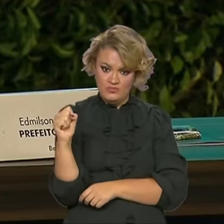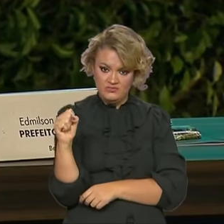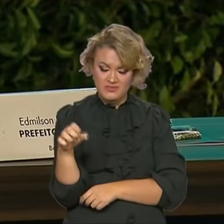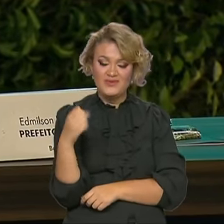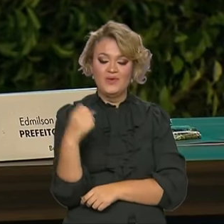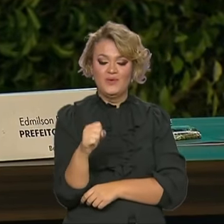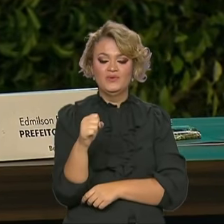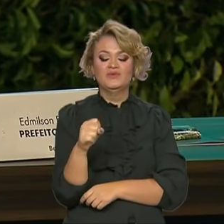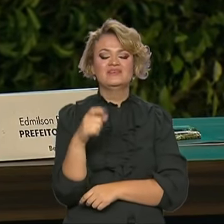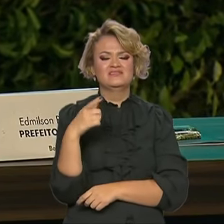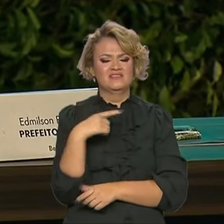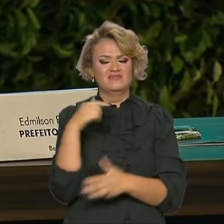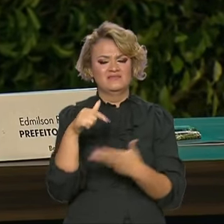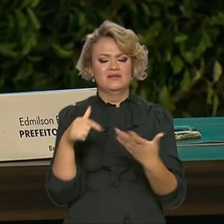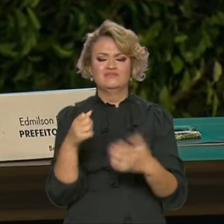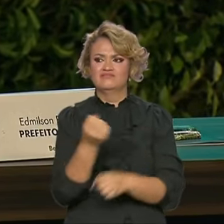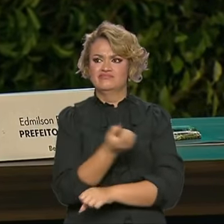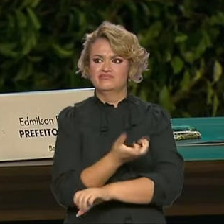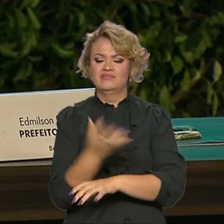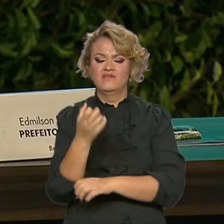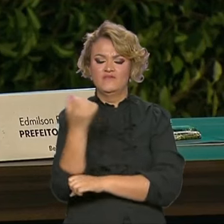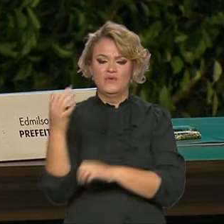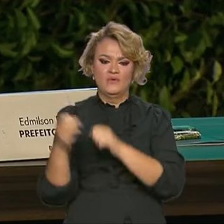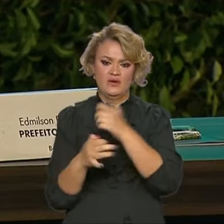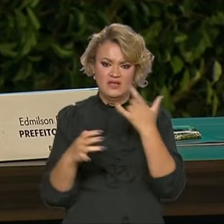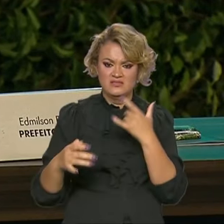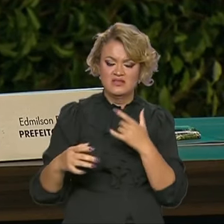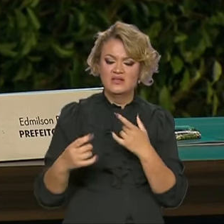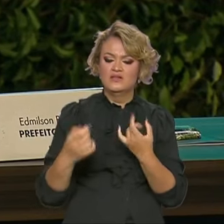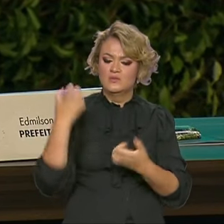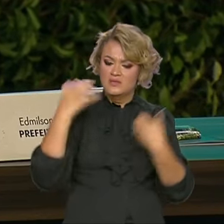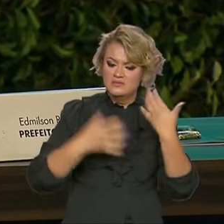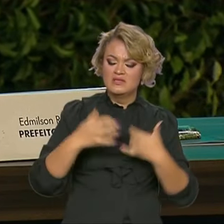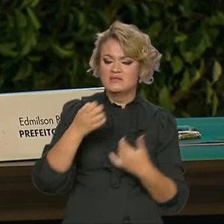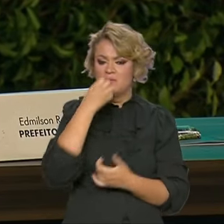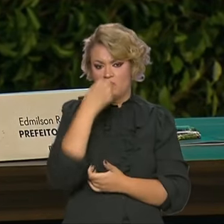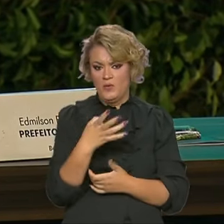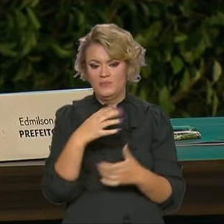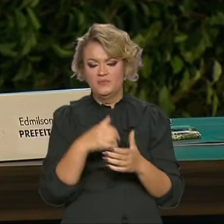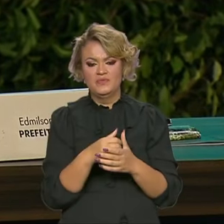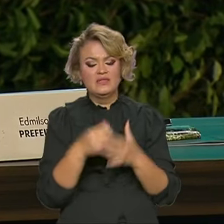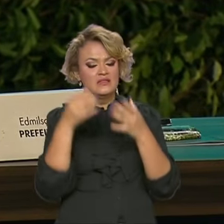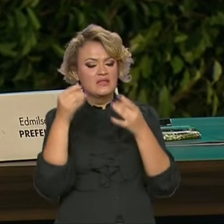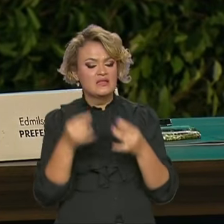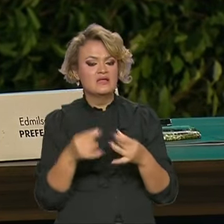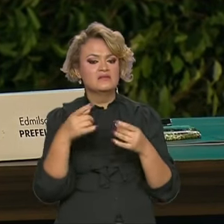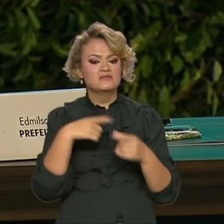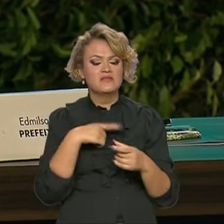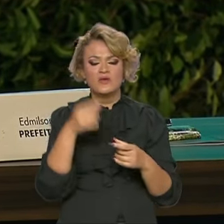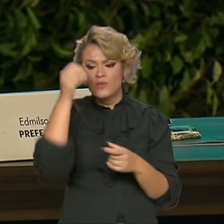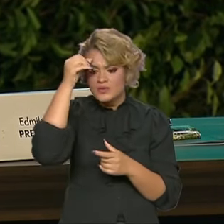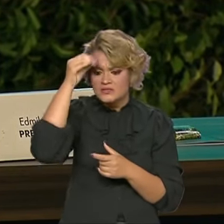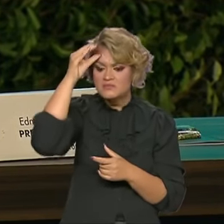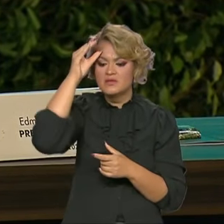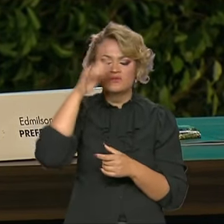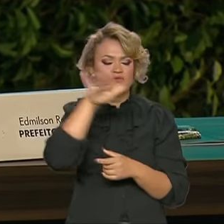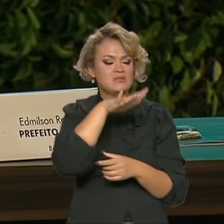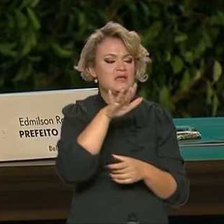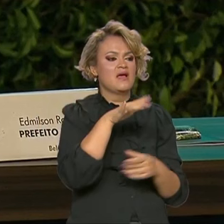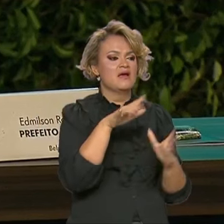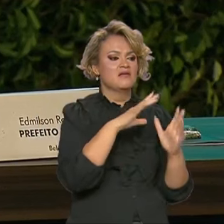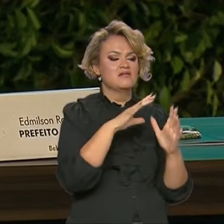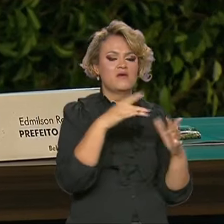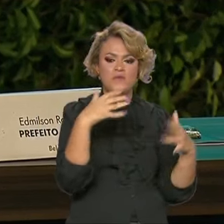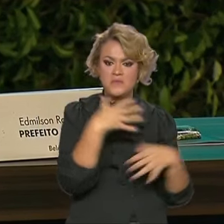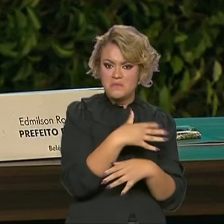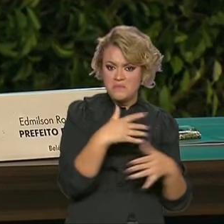compartilham a grande floresta. Num diálogo enriquecedor, aprofundamos nossos conhecimentos sobre a Amazônia